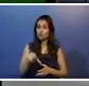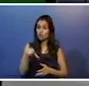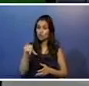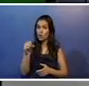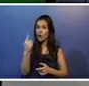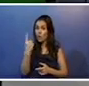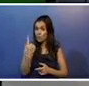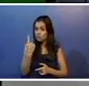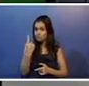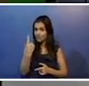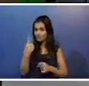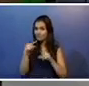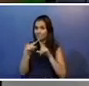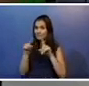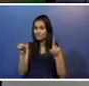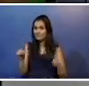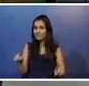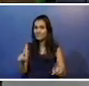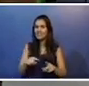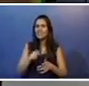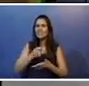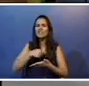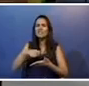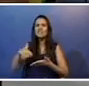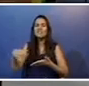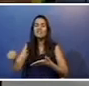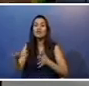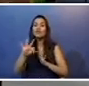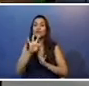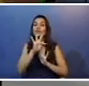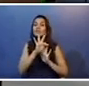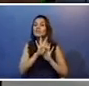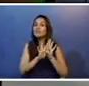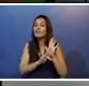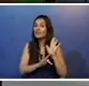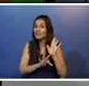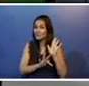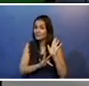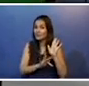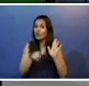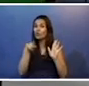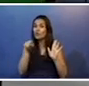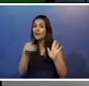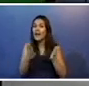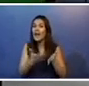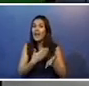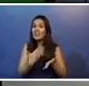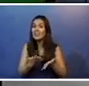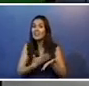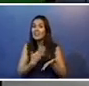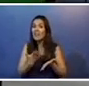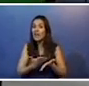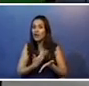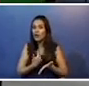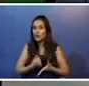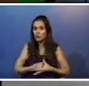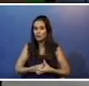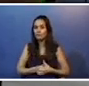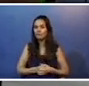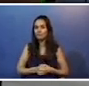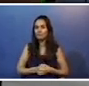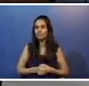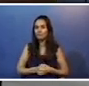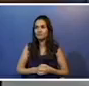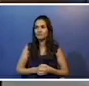uma delas e escreva um pequeno texto no seu caderno, tá, crianças? Vamos escrever